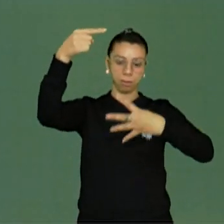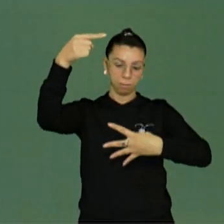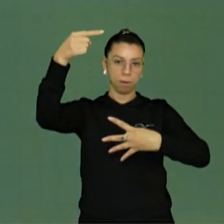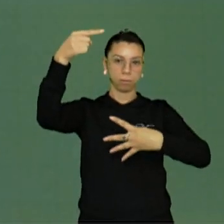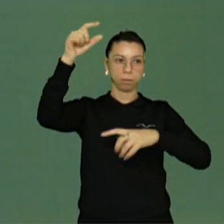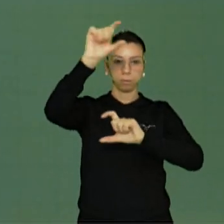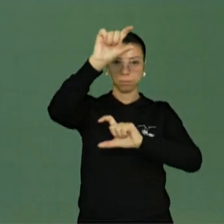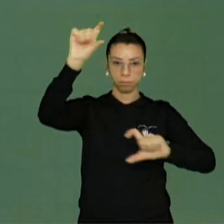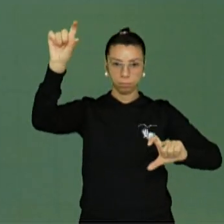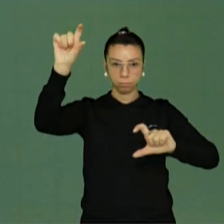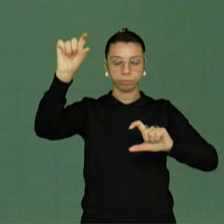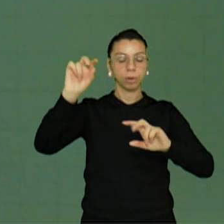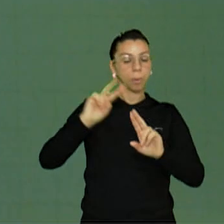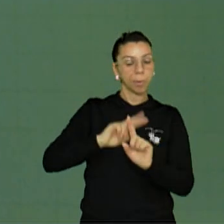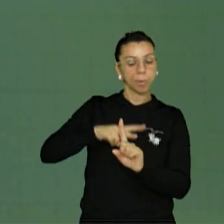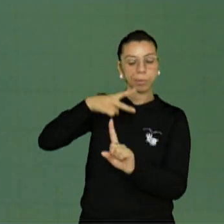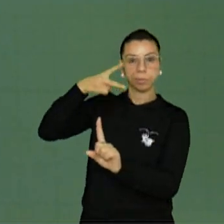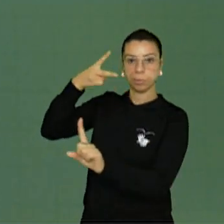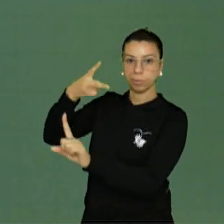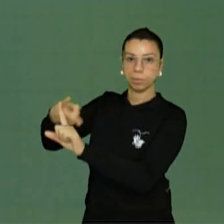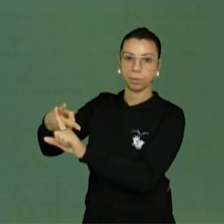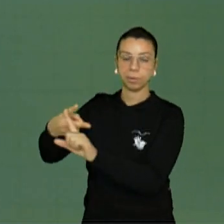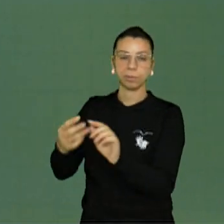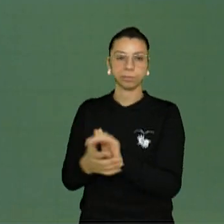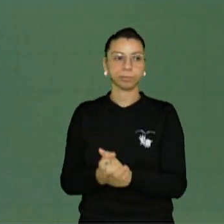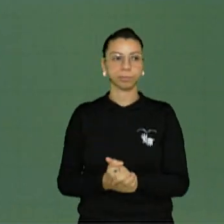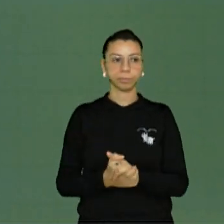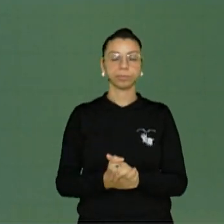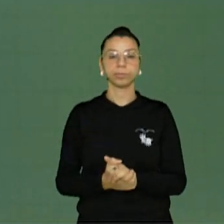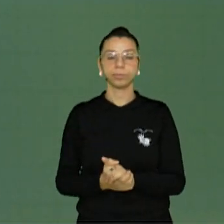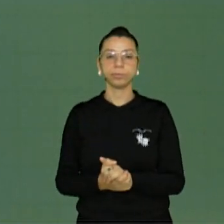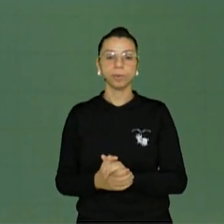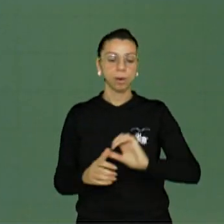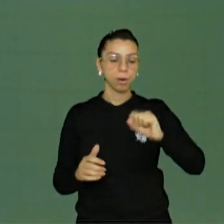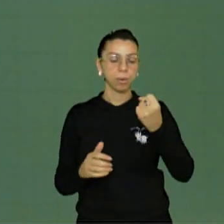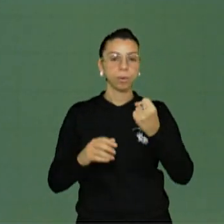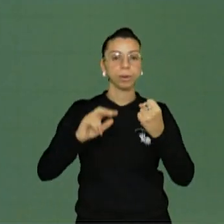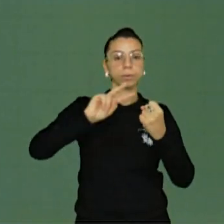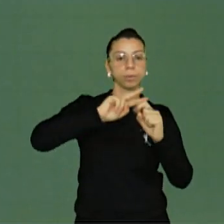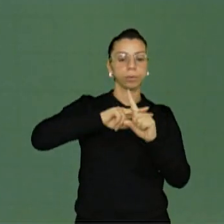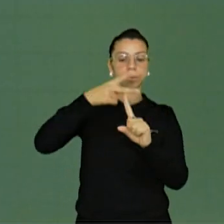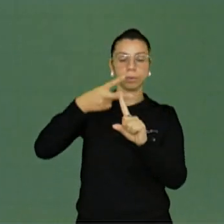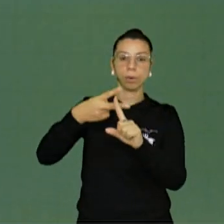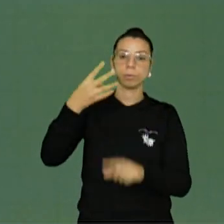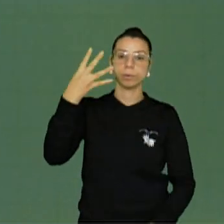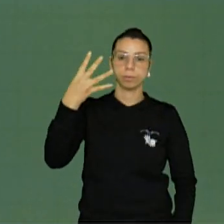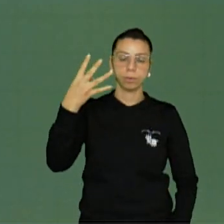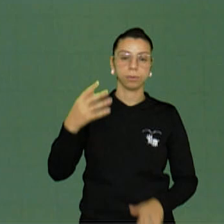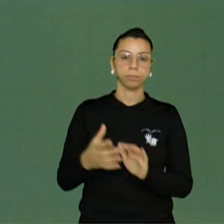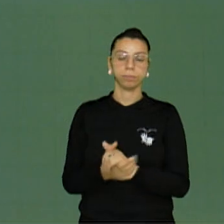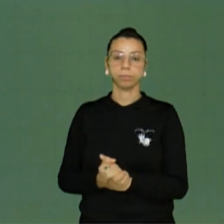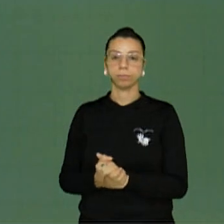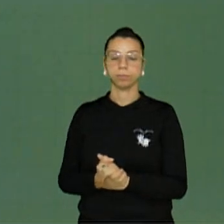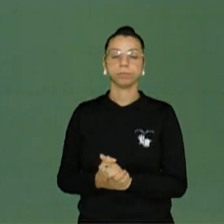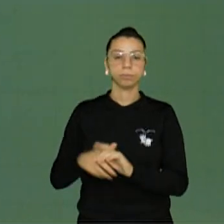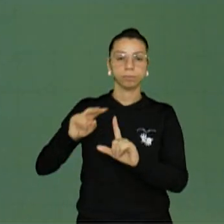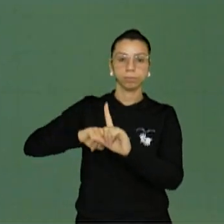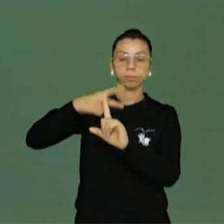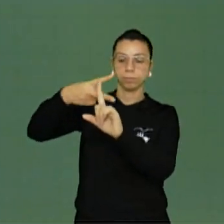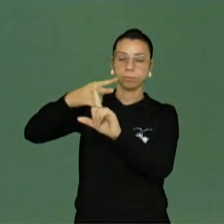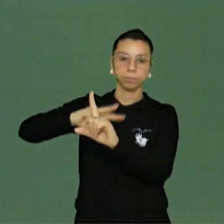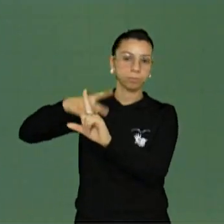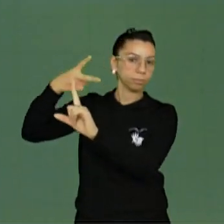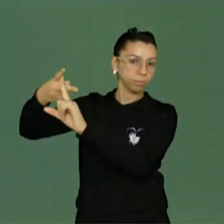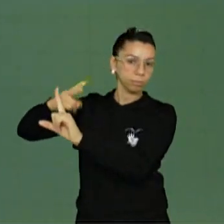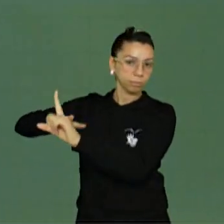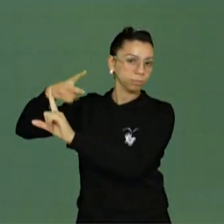olha, o dobro aqui, né? Então, 8 o dobro de 4, 6 o dobro de 3, 10 o dobro de